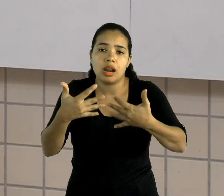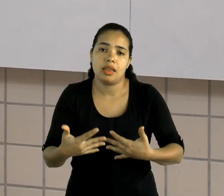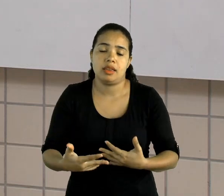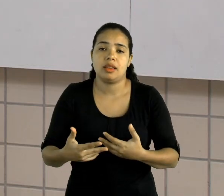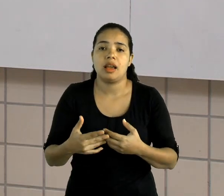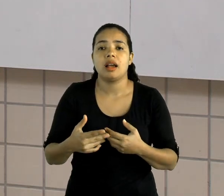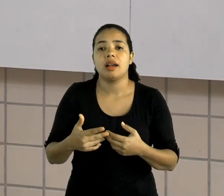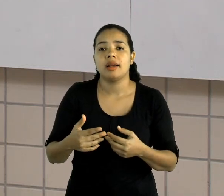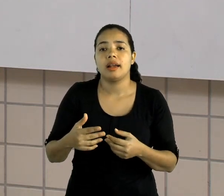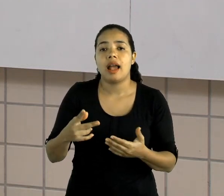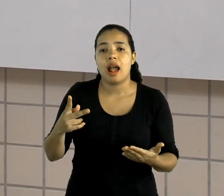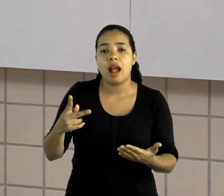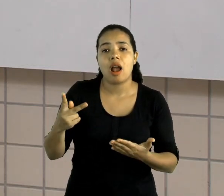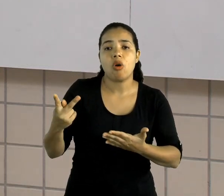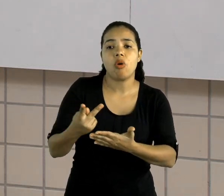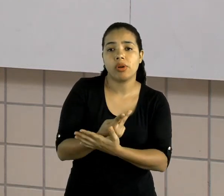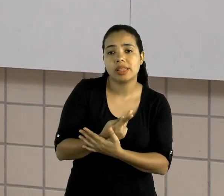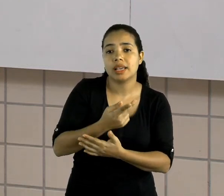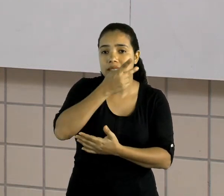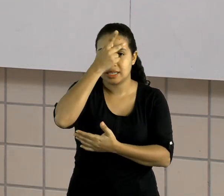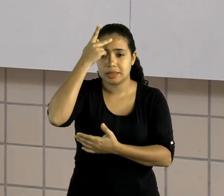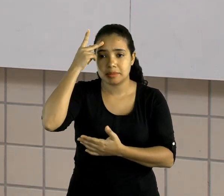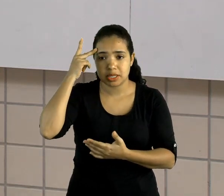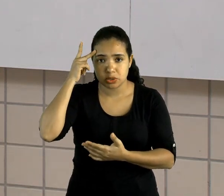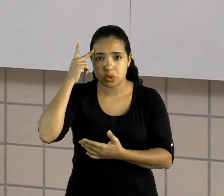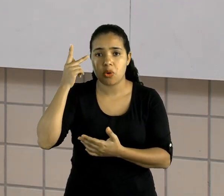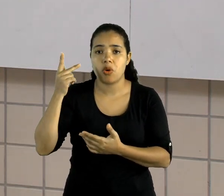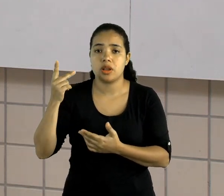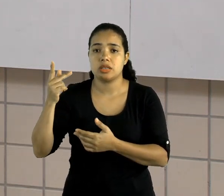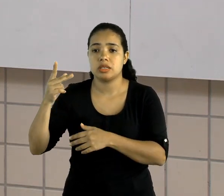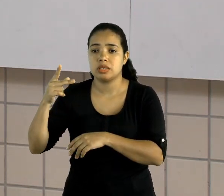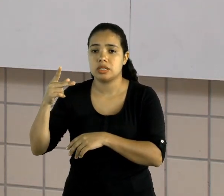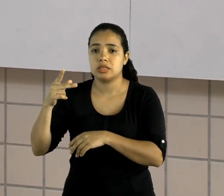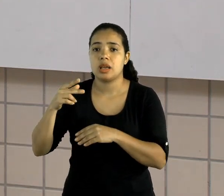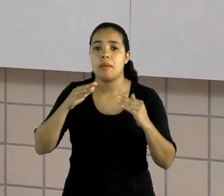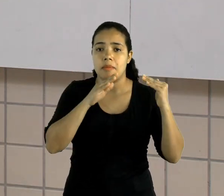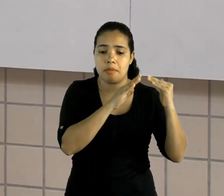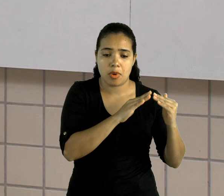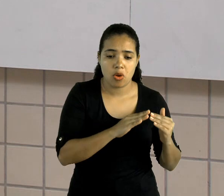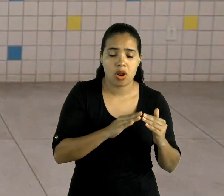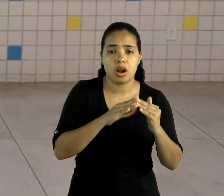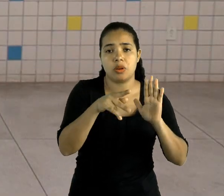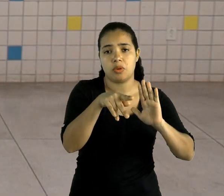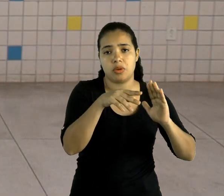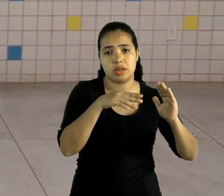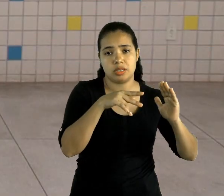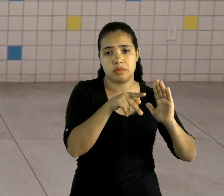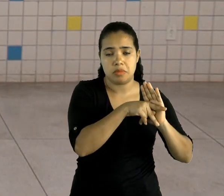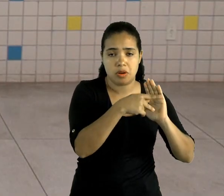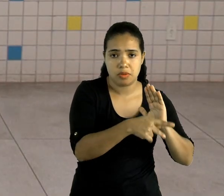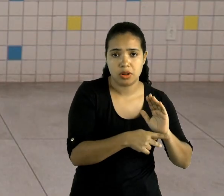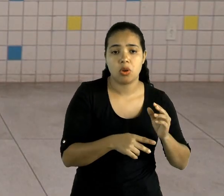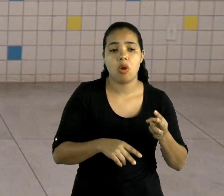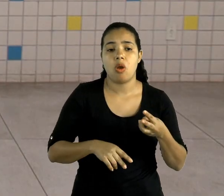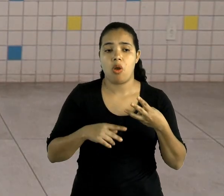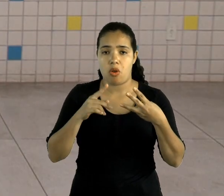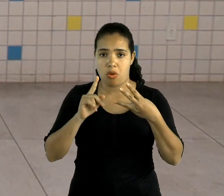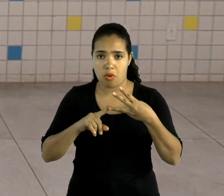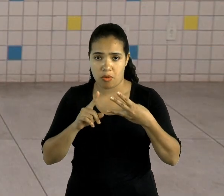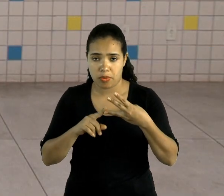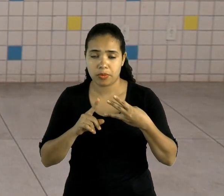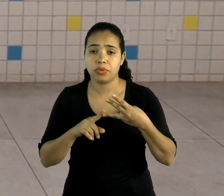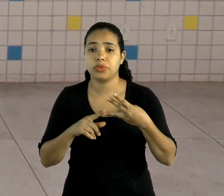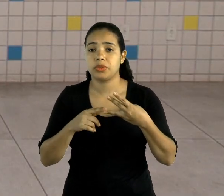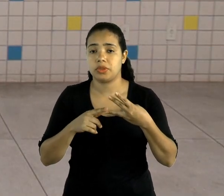exatamente para as pessoas nativas, para os moradores daquela região. Um terceiro fator